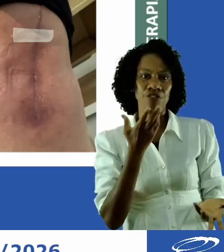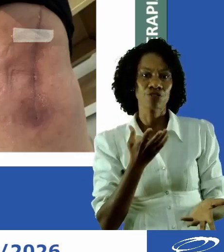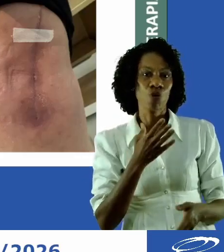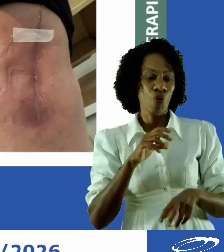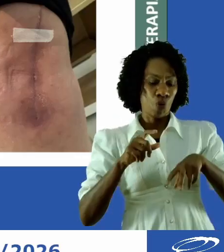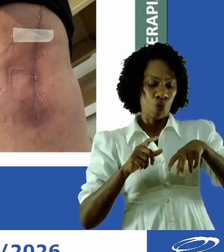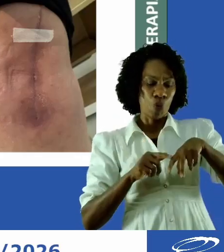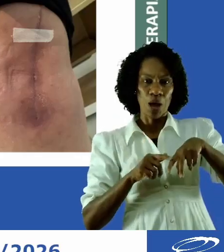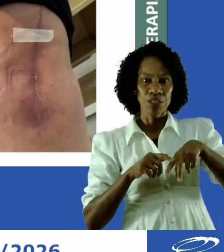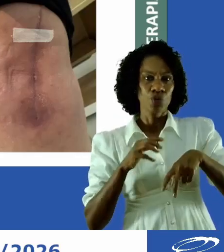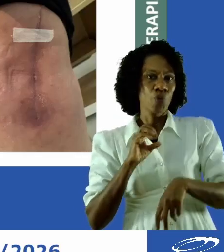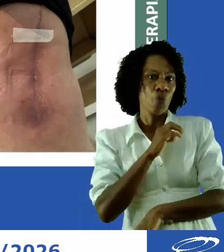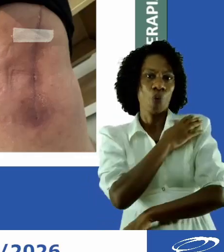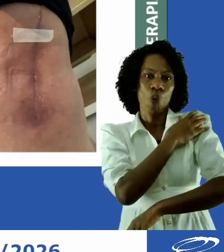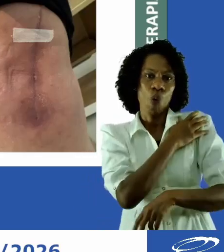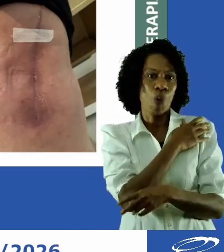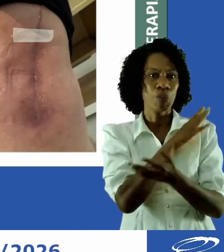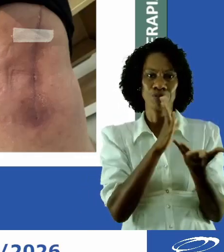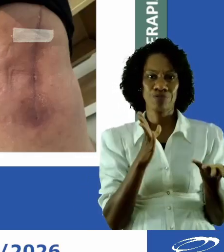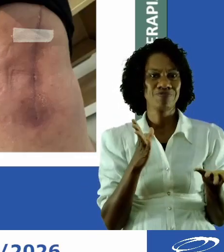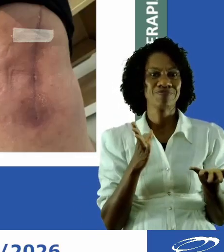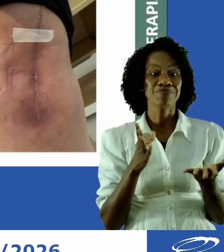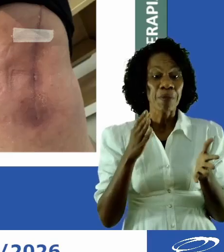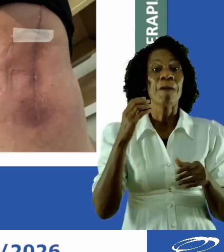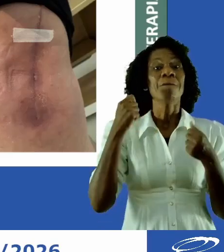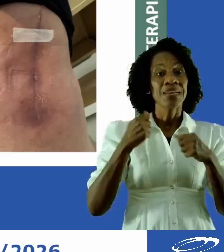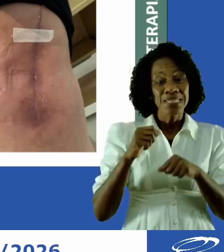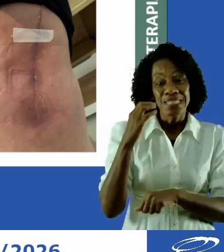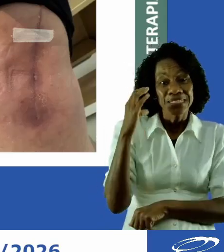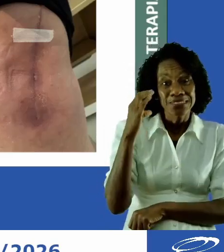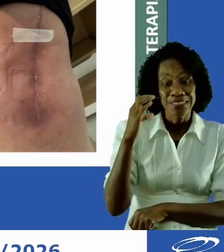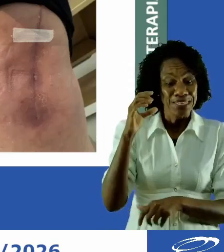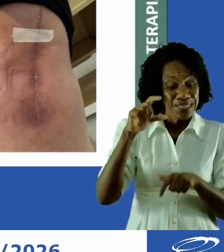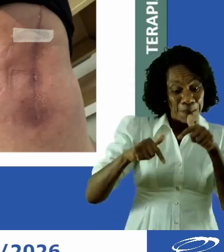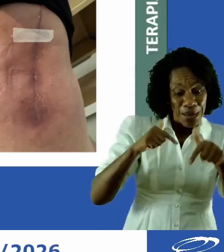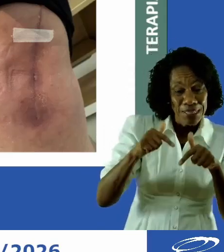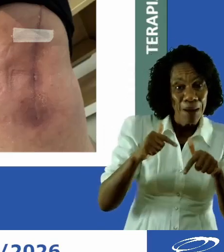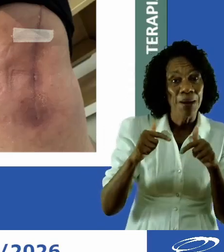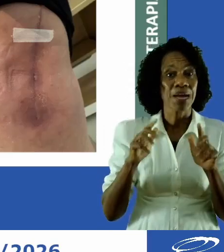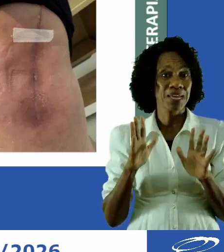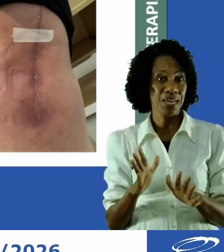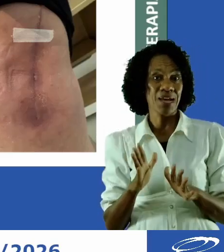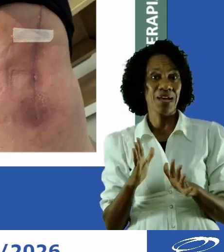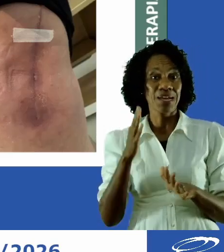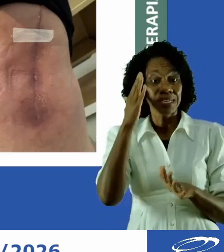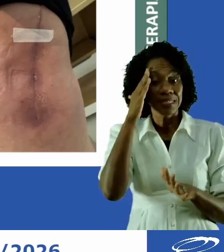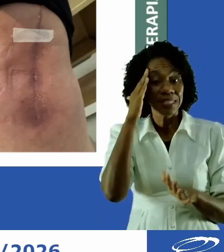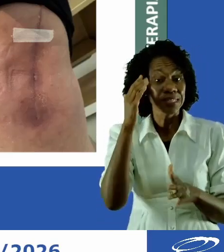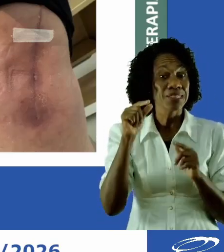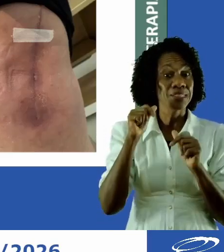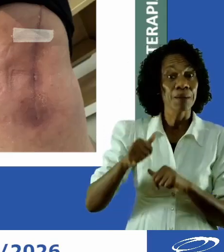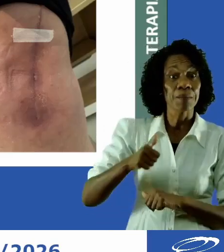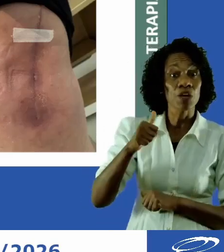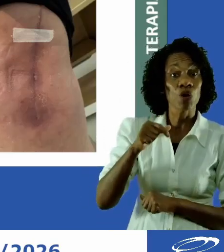para trabalhar sem ciência nessa profissão. Dito isso, nós precisamos balizar um pouco melhor quando você vai fazer mais